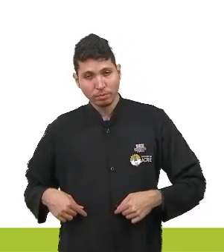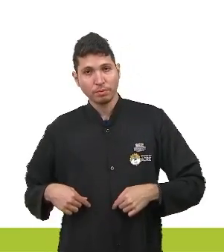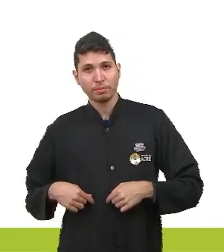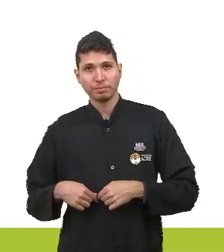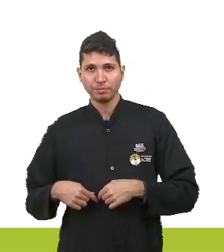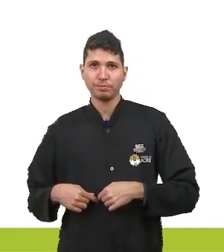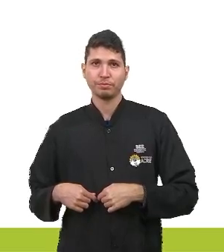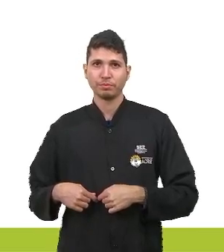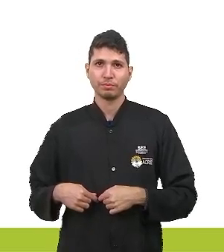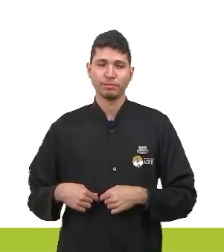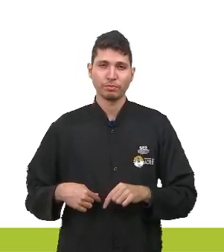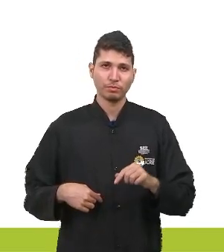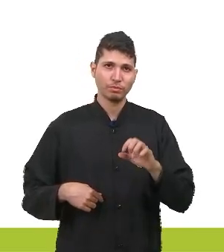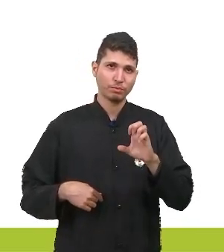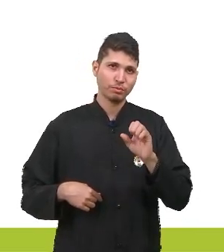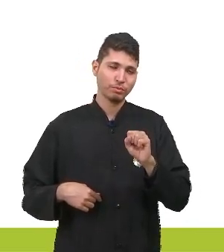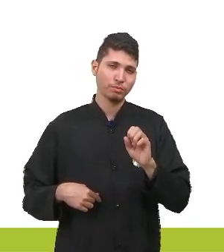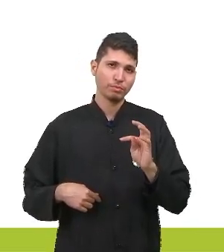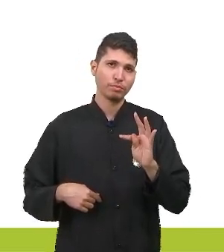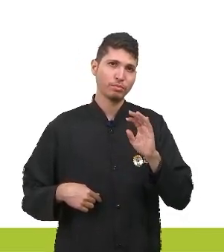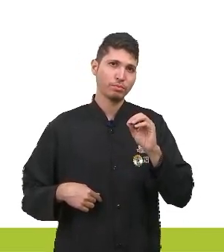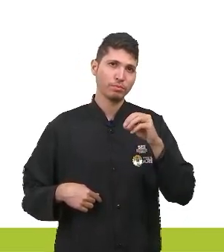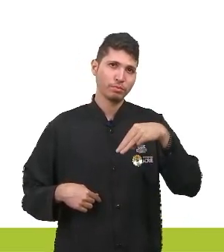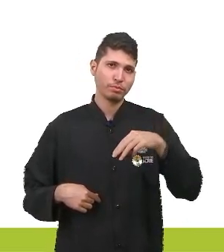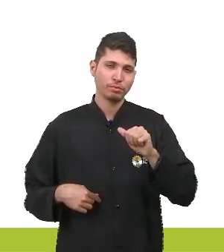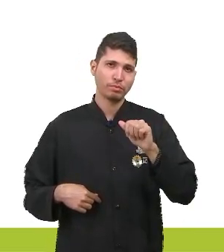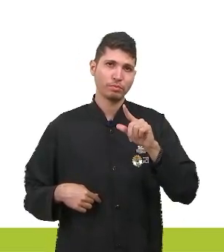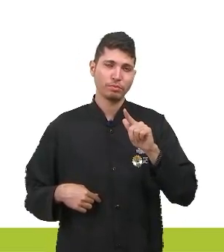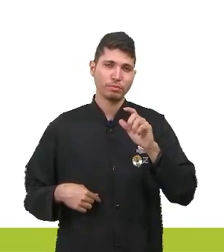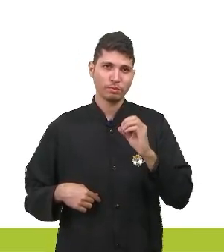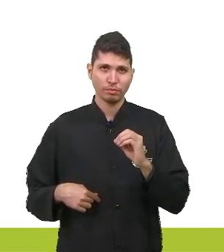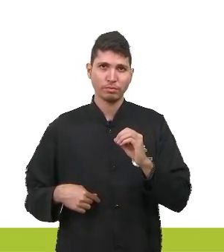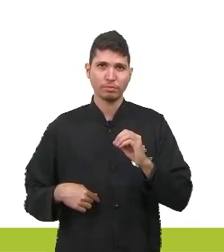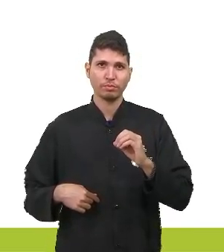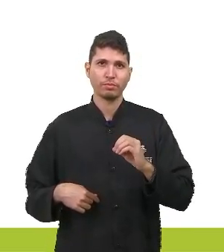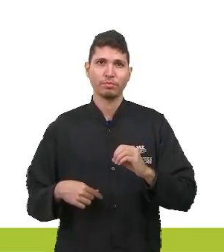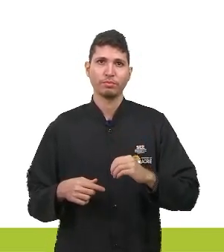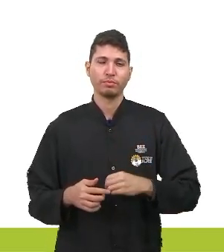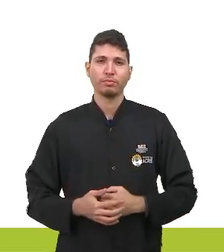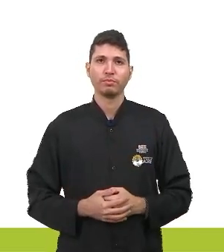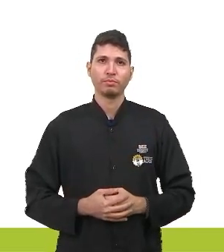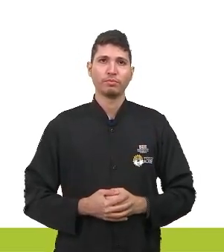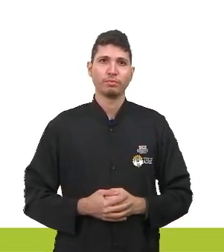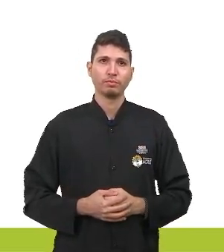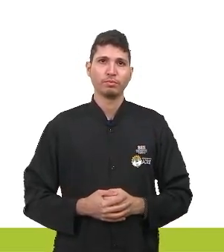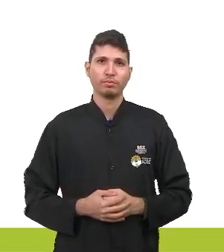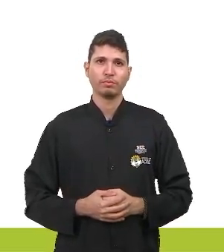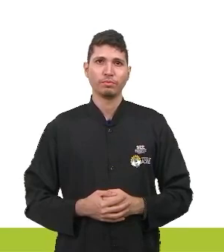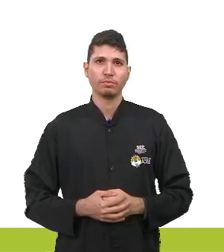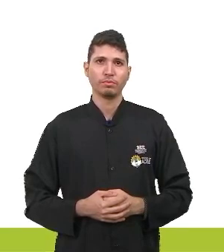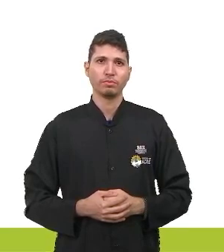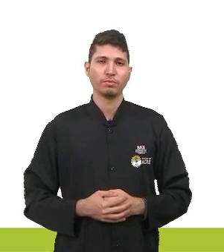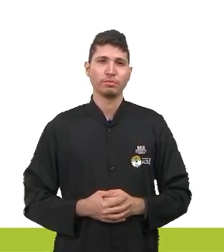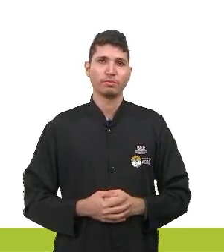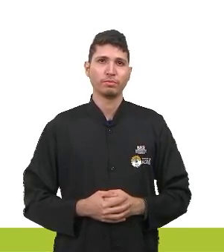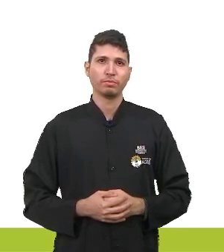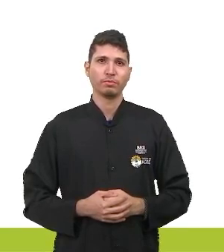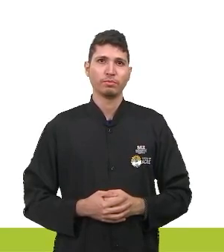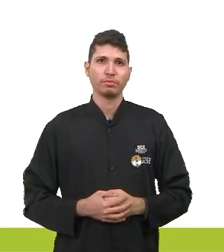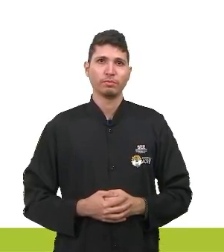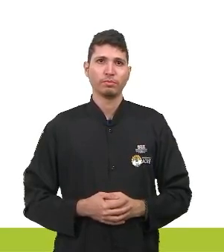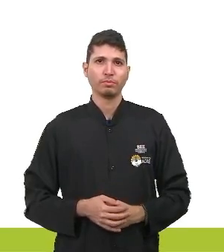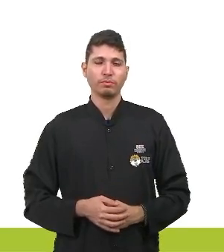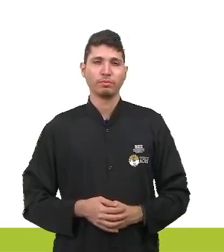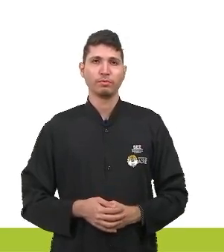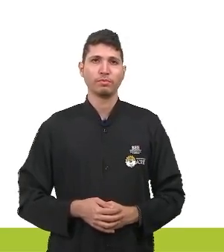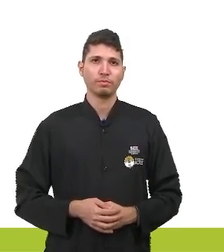Nós não queremos digerir nem carboidratos na questão e nem proteínas, certo? Mas só para